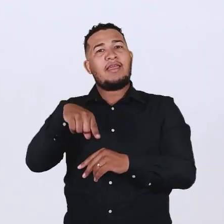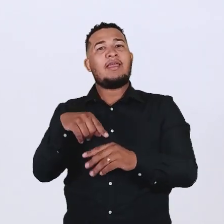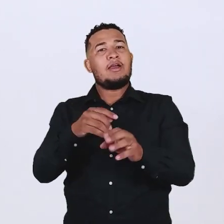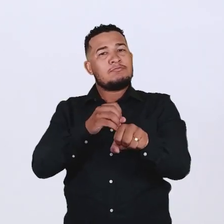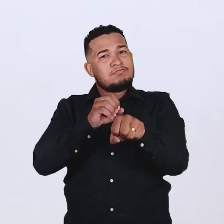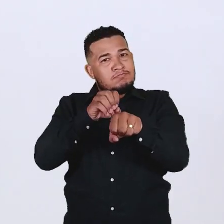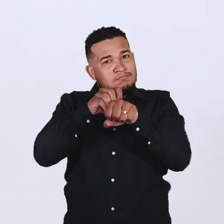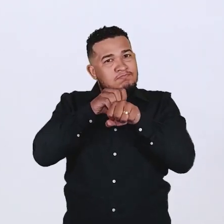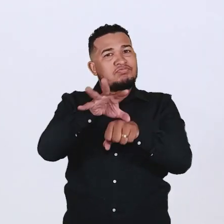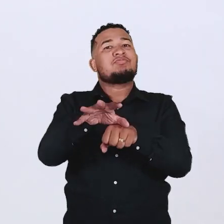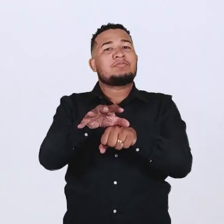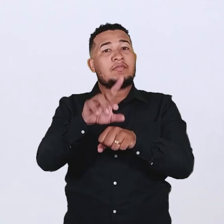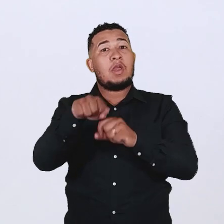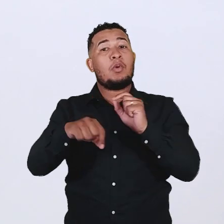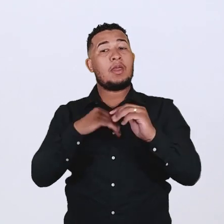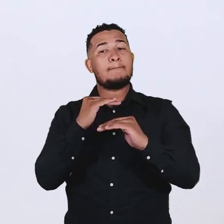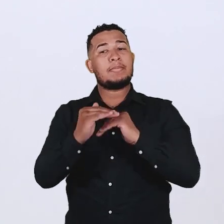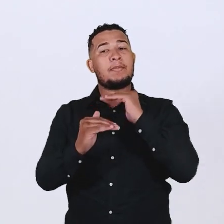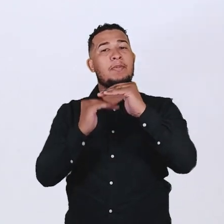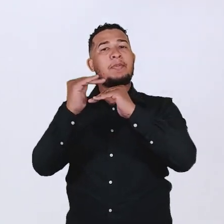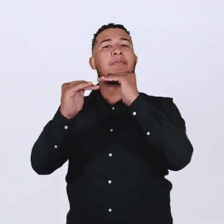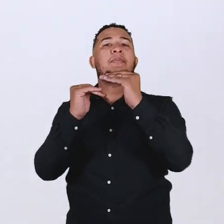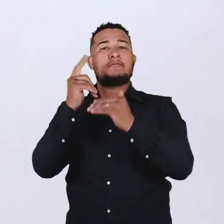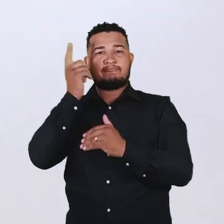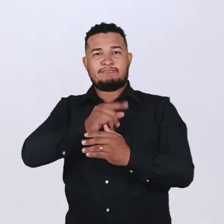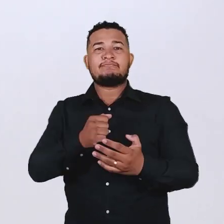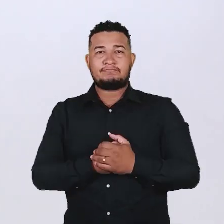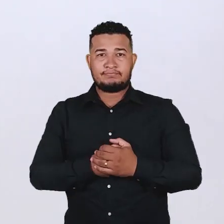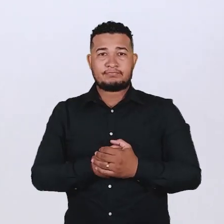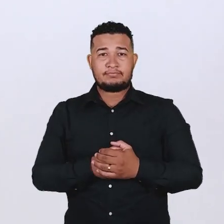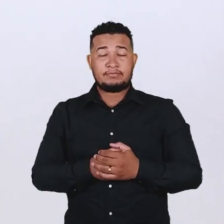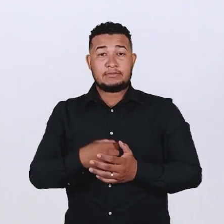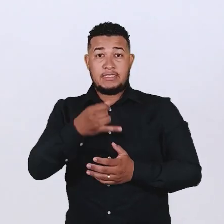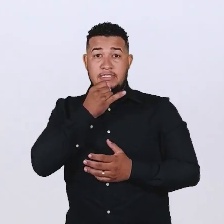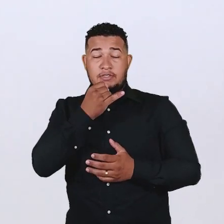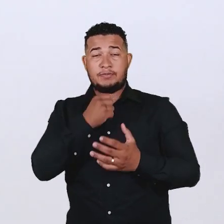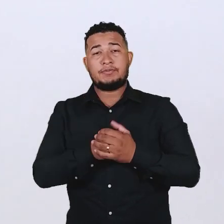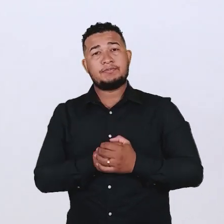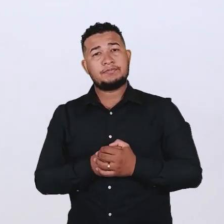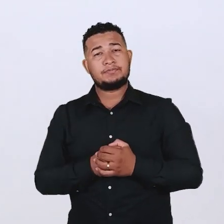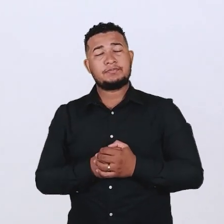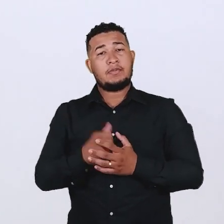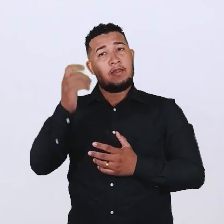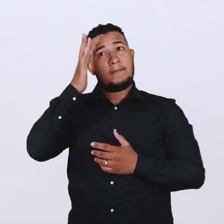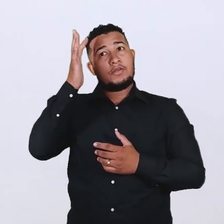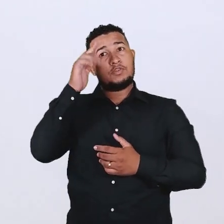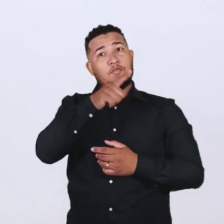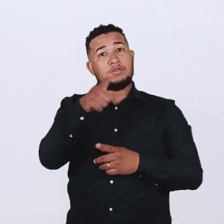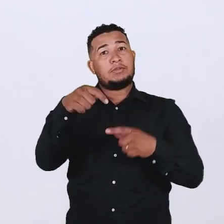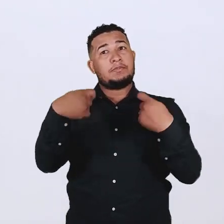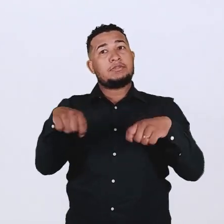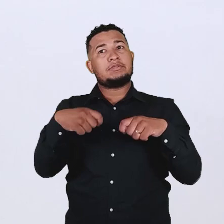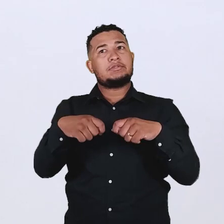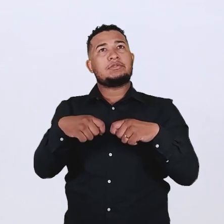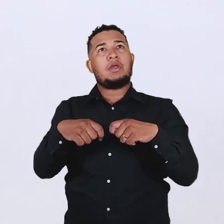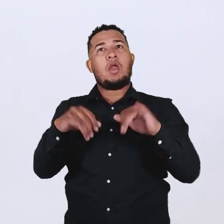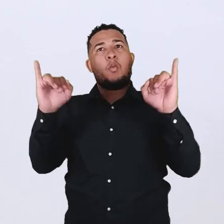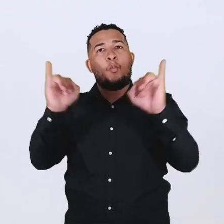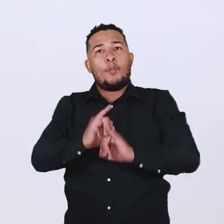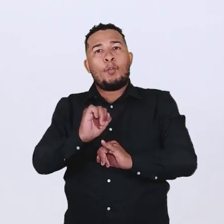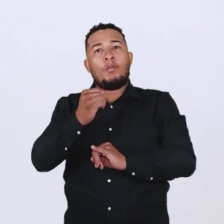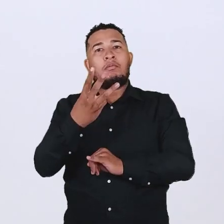que esta dica preciosa nos traz, que são os marcos alcançados. Então, vamos supor que você tem que perder